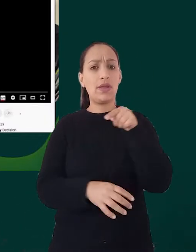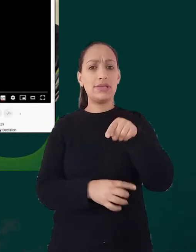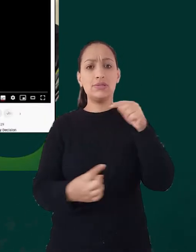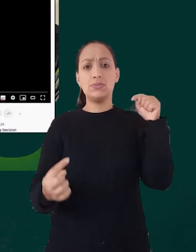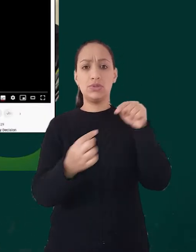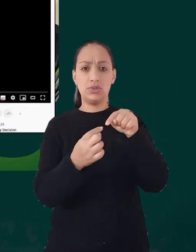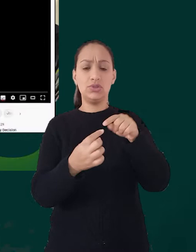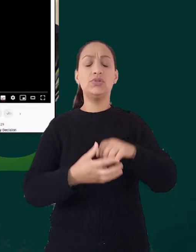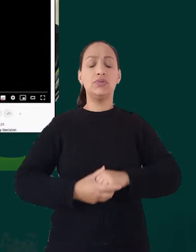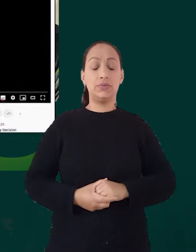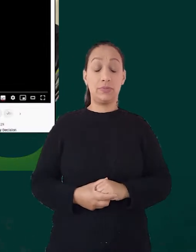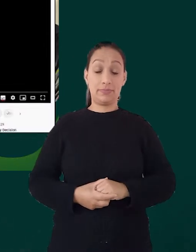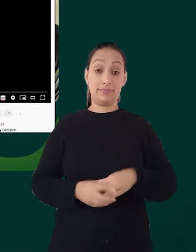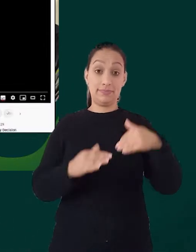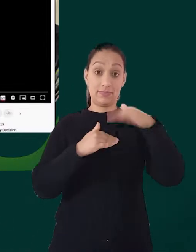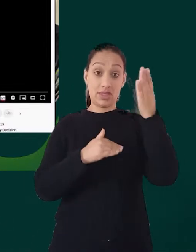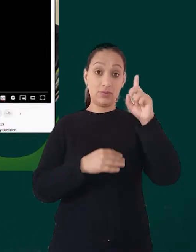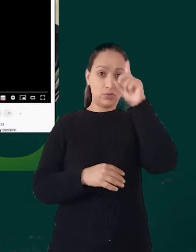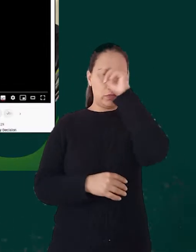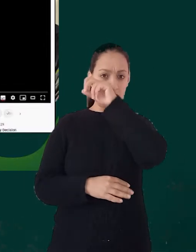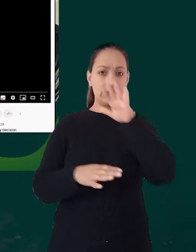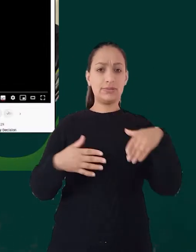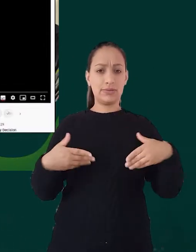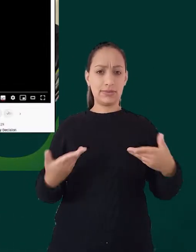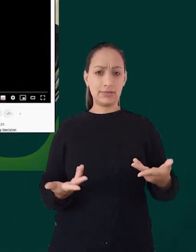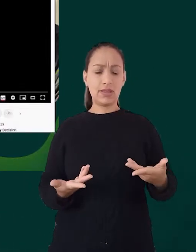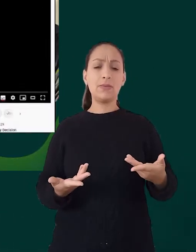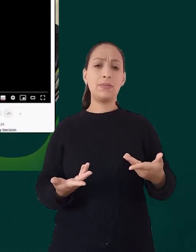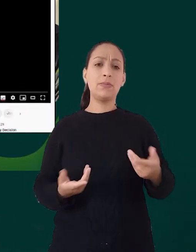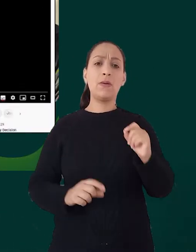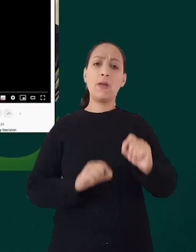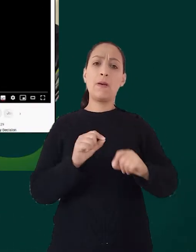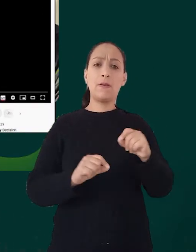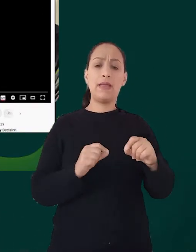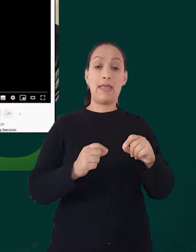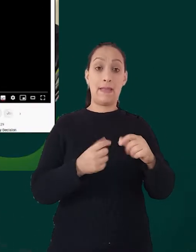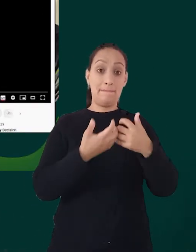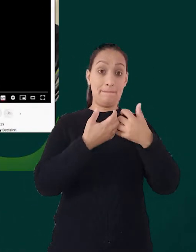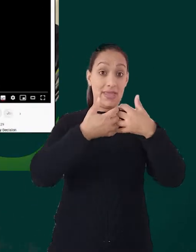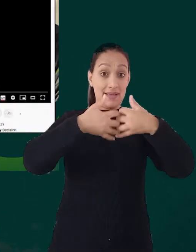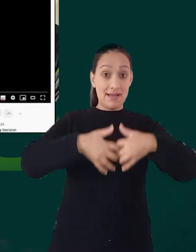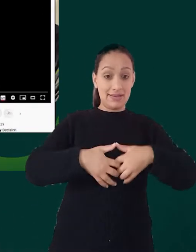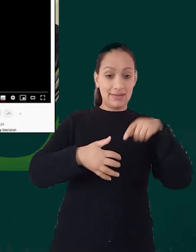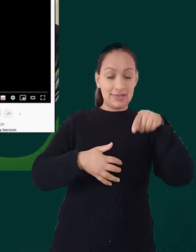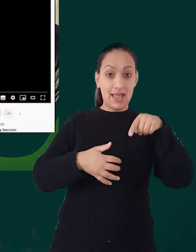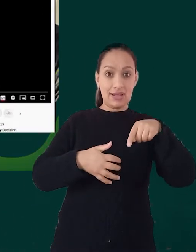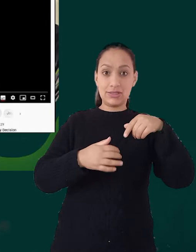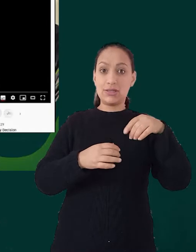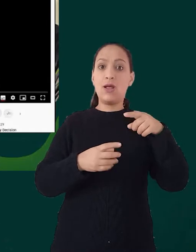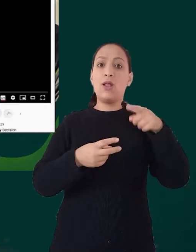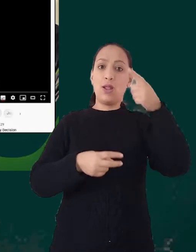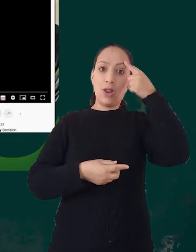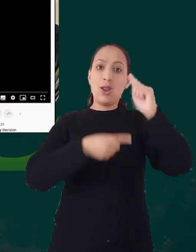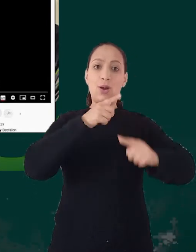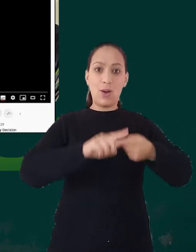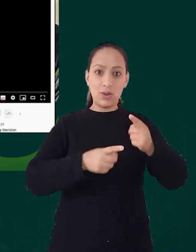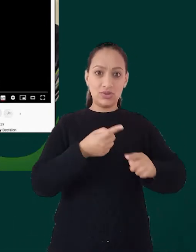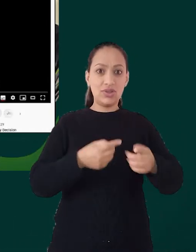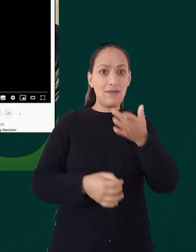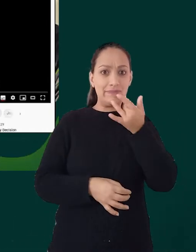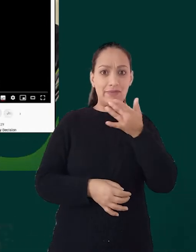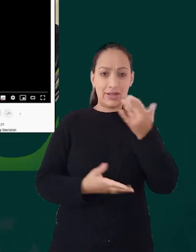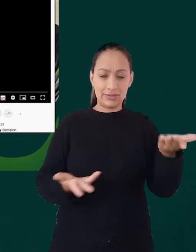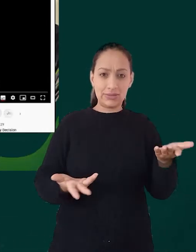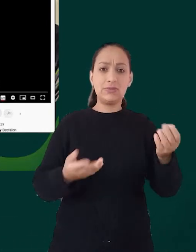objetivo. O mais difícil, então, é tu deixar essas mecânicas lógicas o suficiente, fluídas